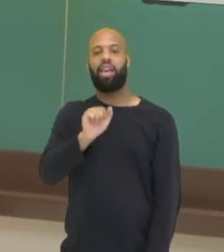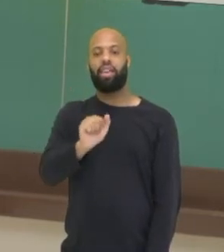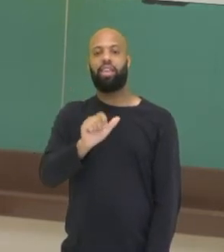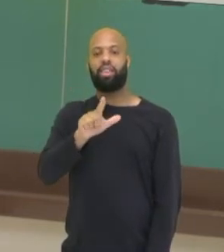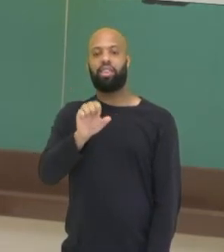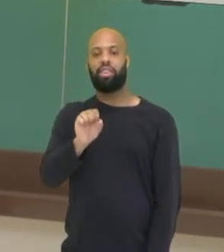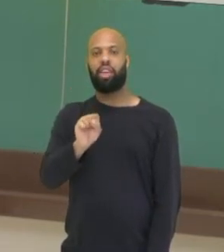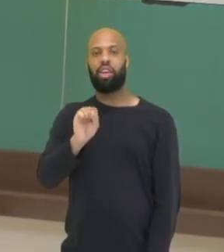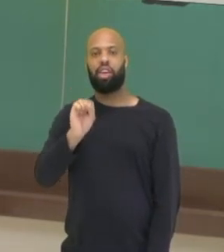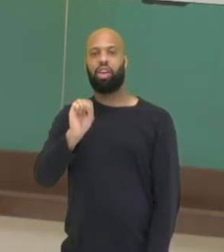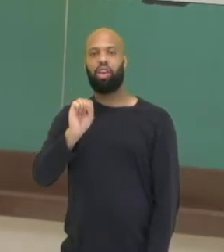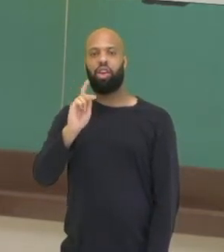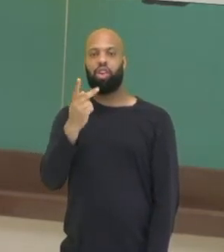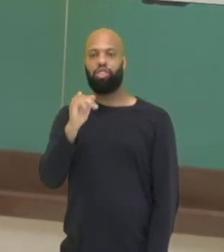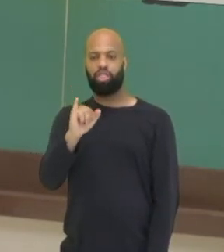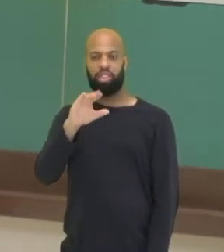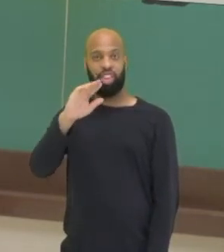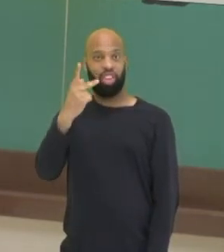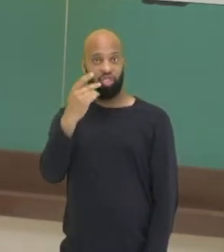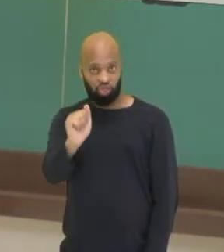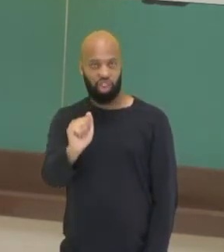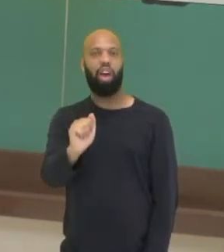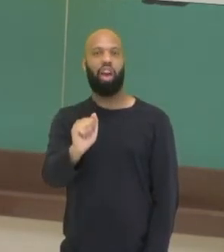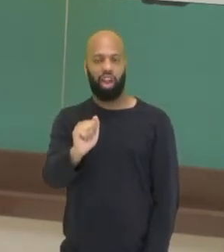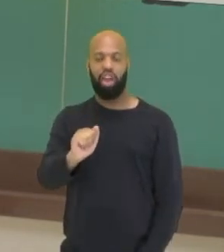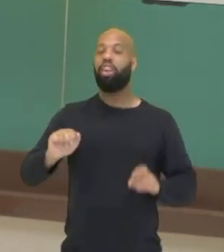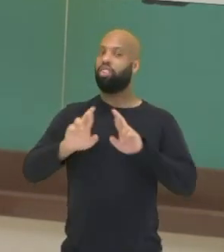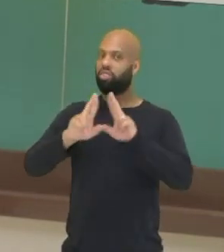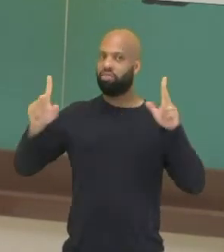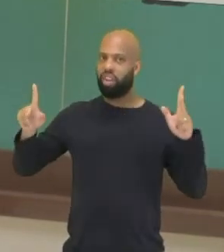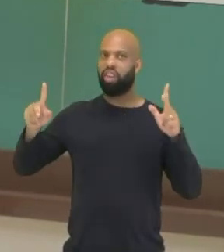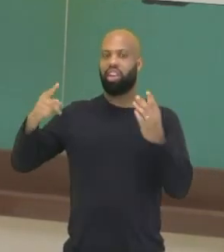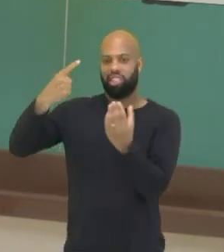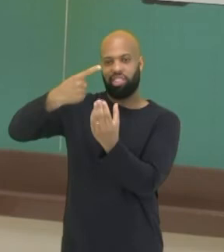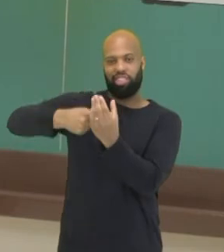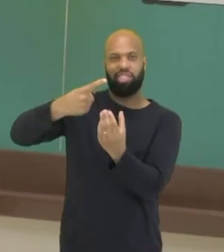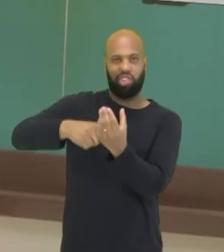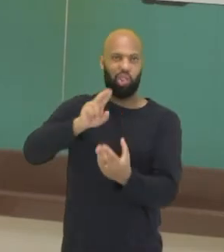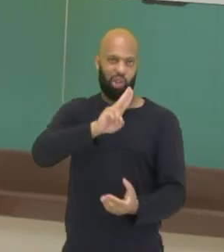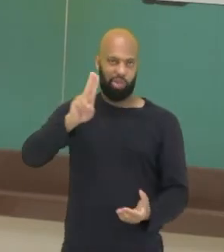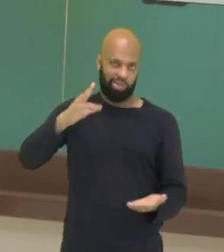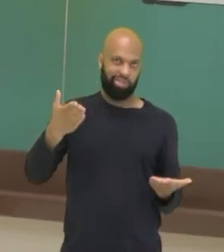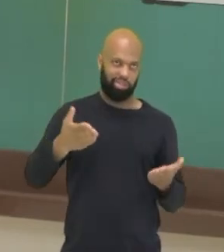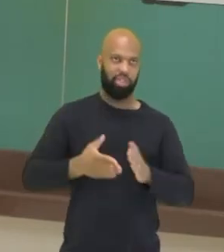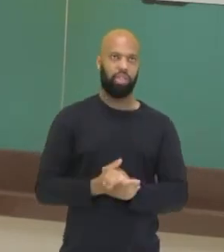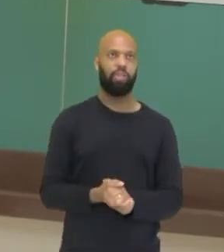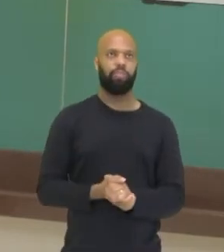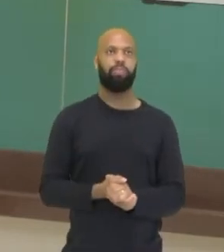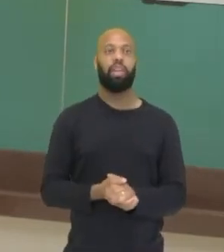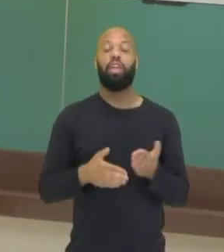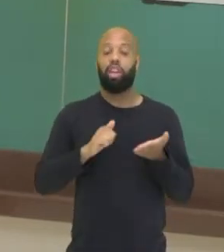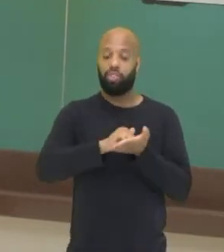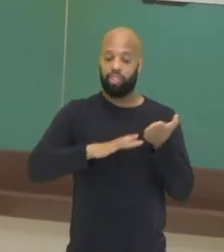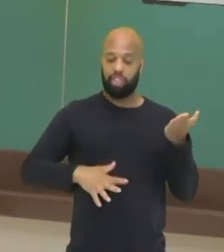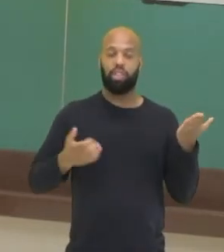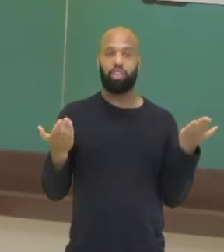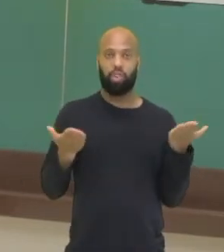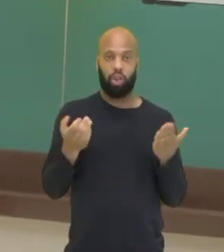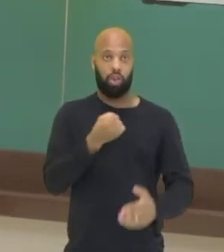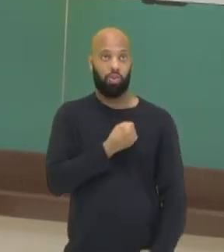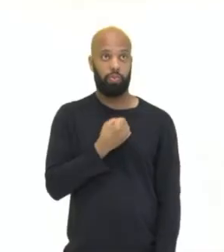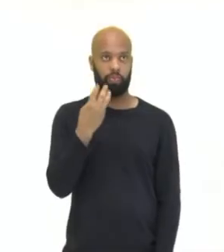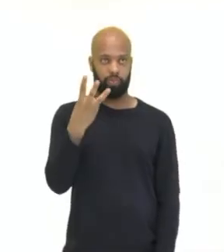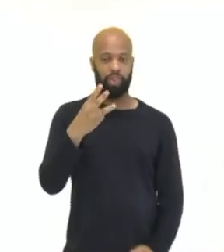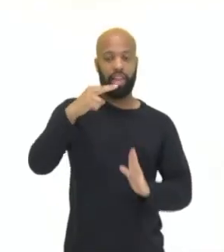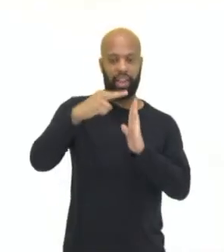Então, é isso que ocorre em relação ao regionalismo, por exemplo, beleza? Bom, atividade de número